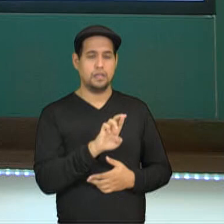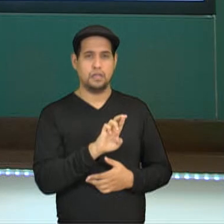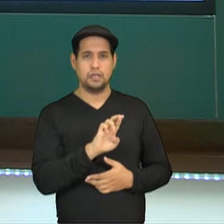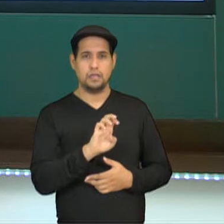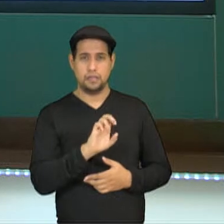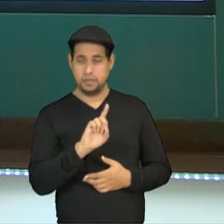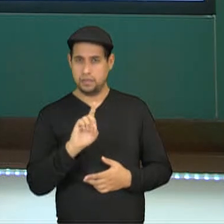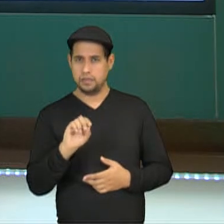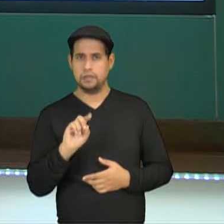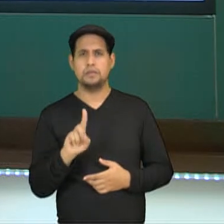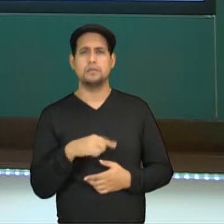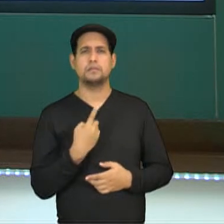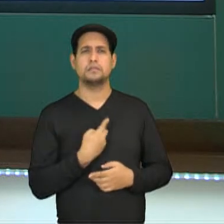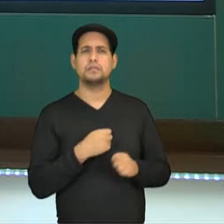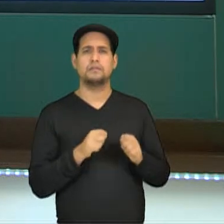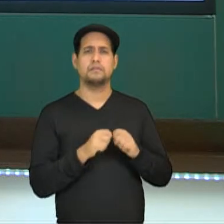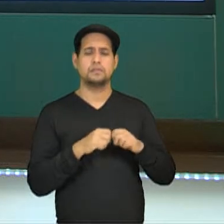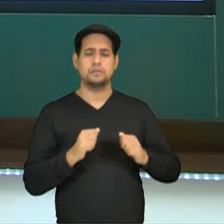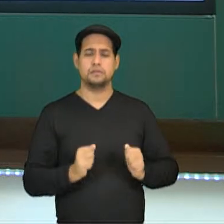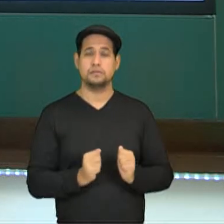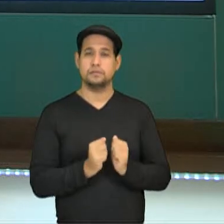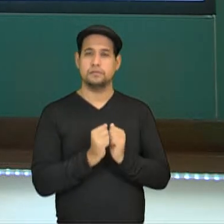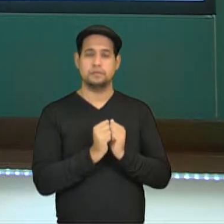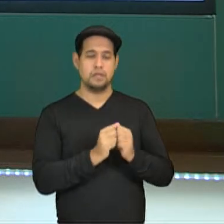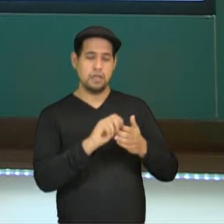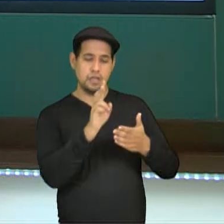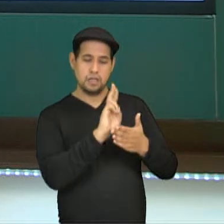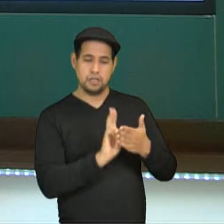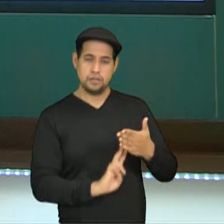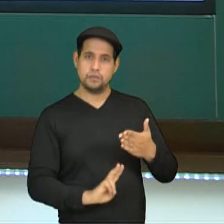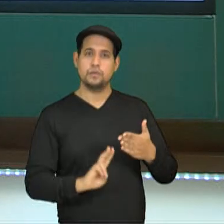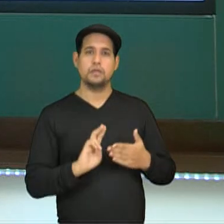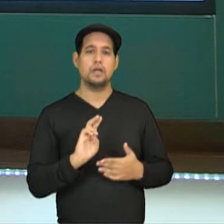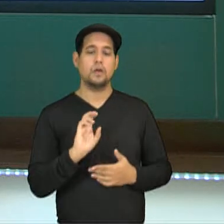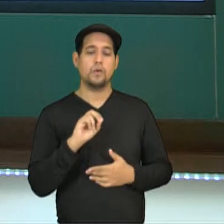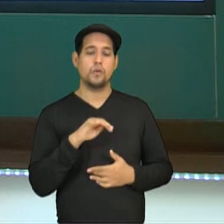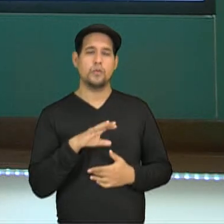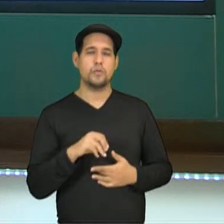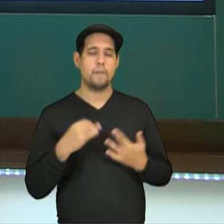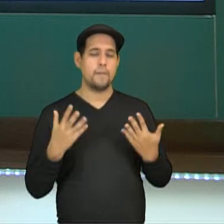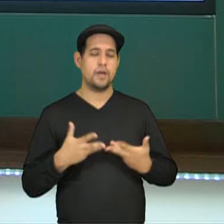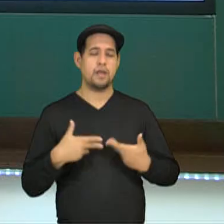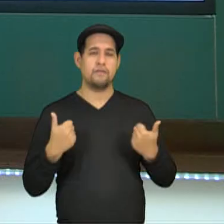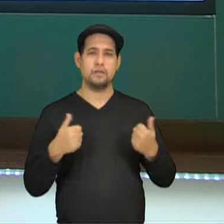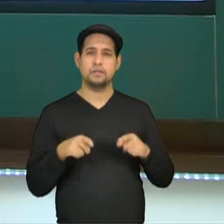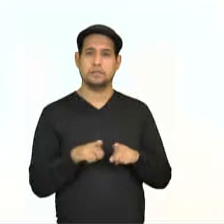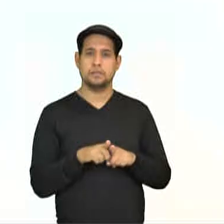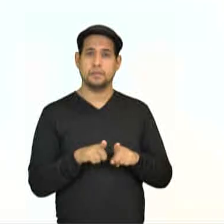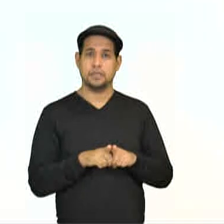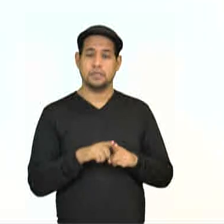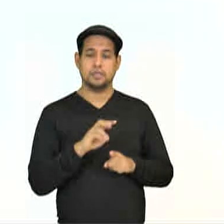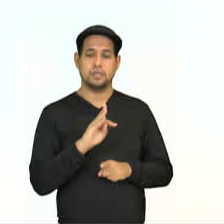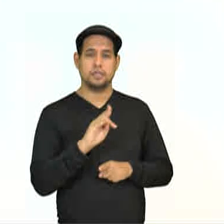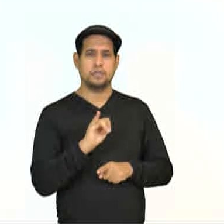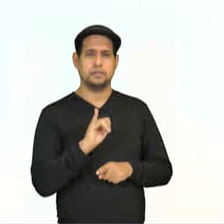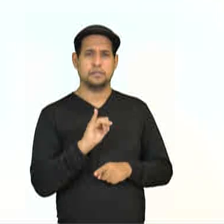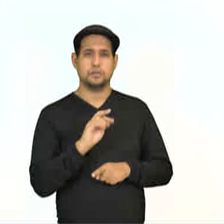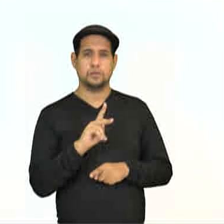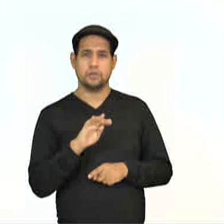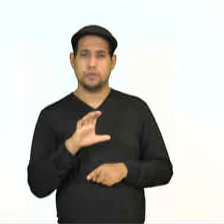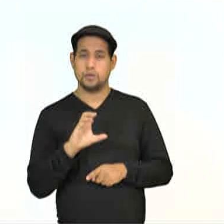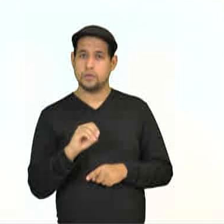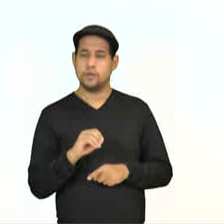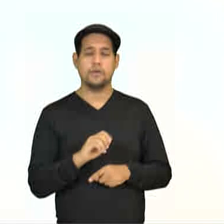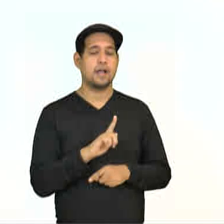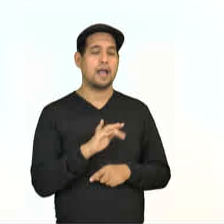Então, vamos fazer agora comigo aqui, galera, a leitura, de um conto maravilhoso. O título, O Gato de Botas. Era